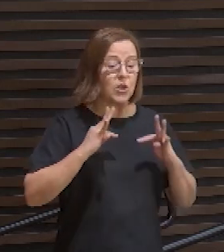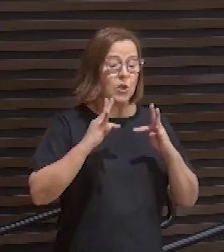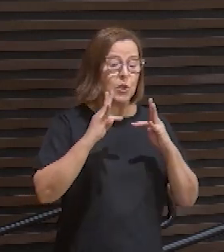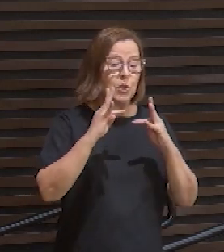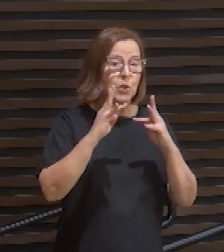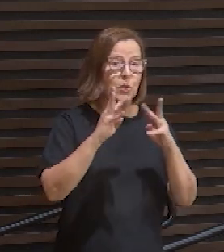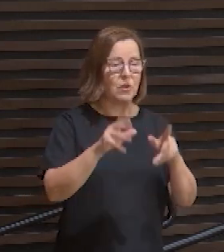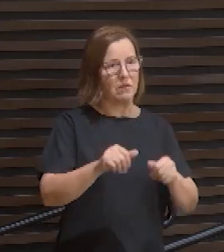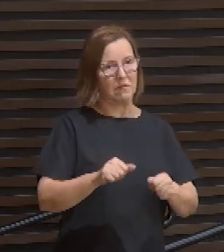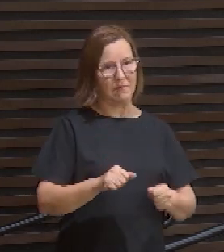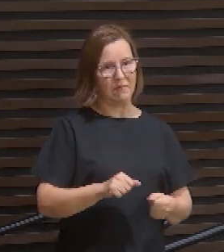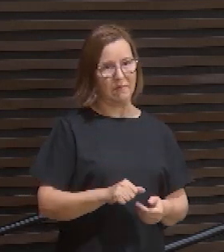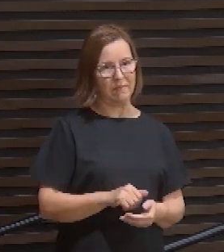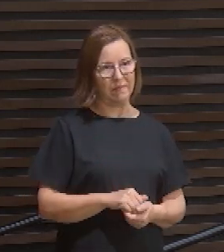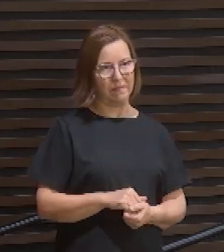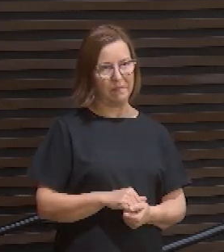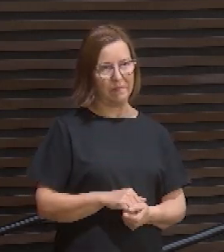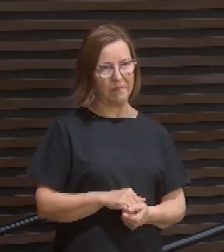os homens.